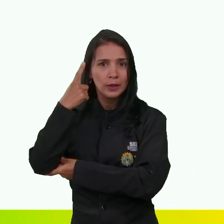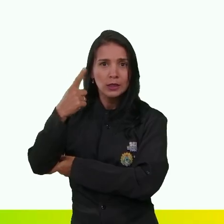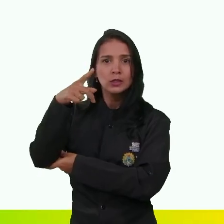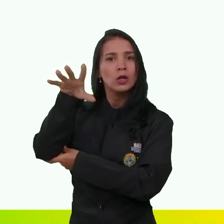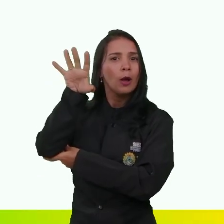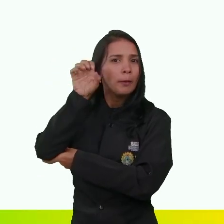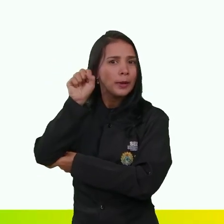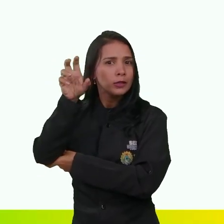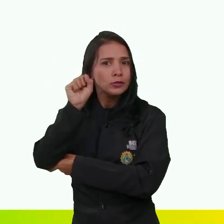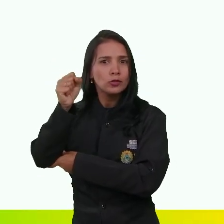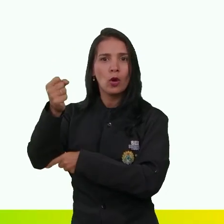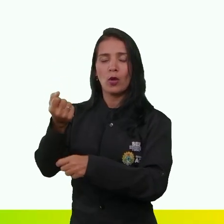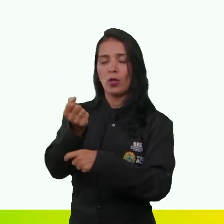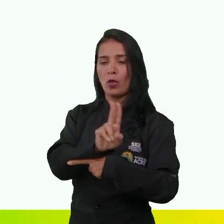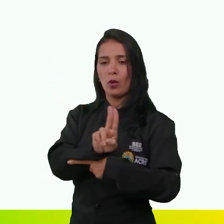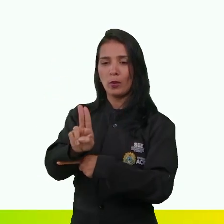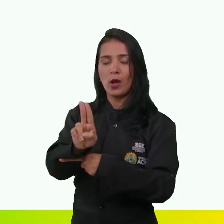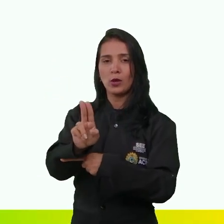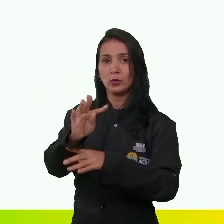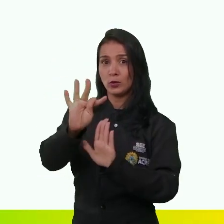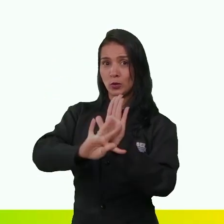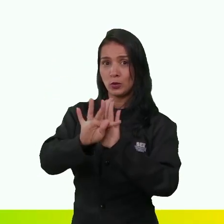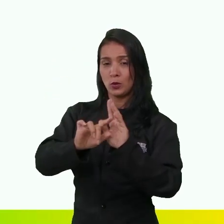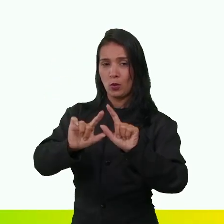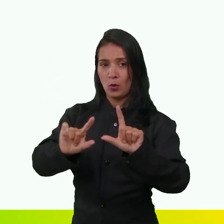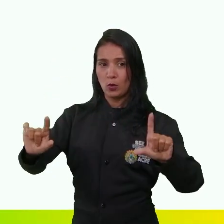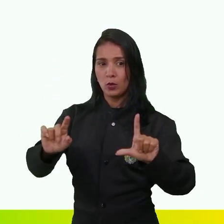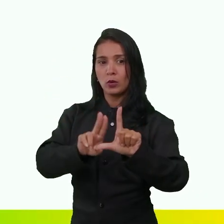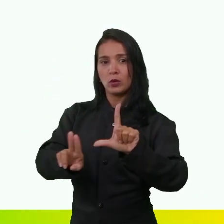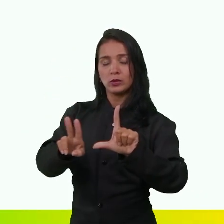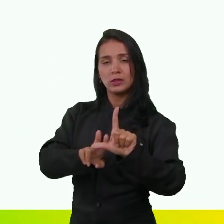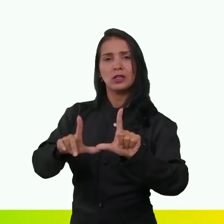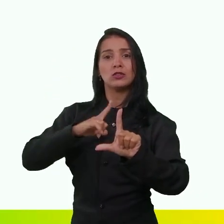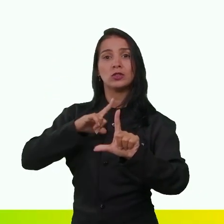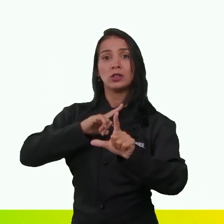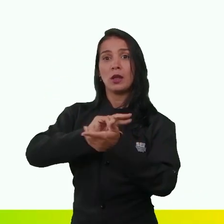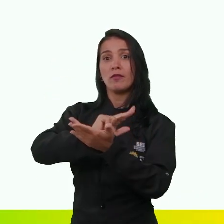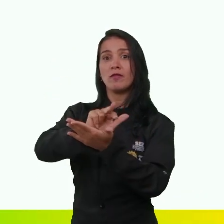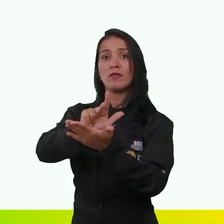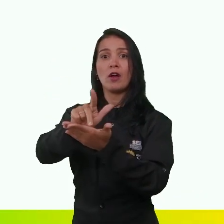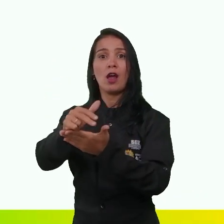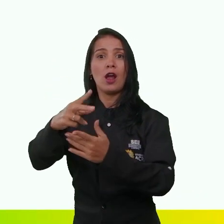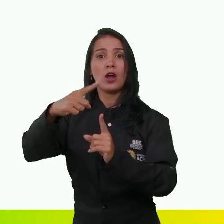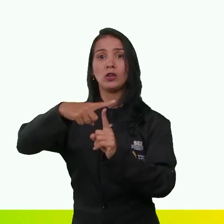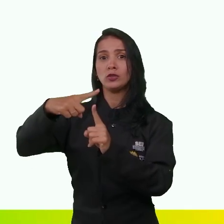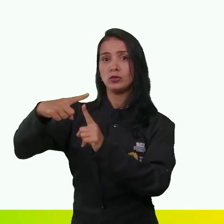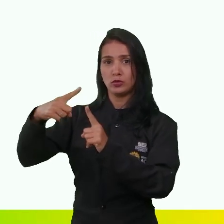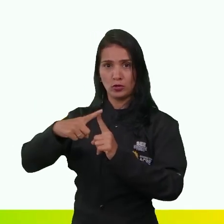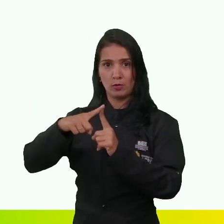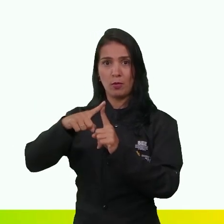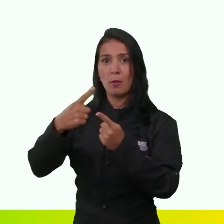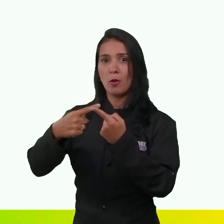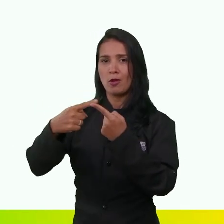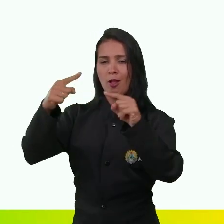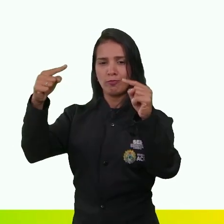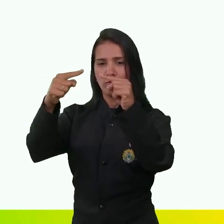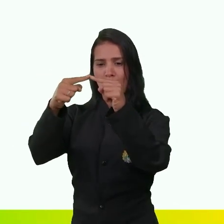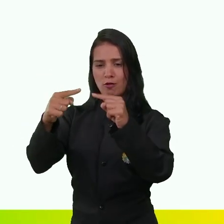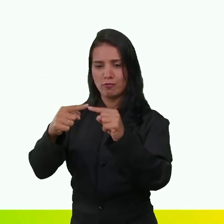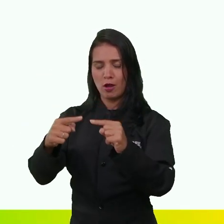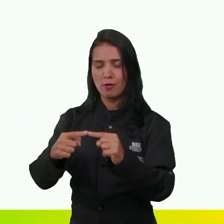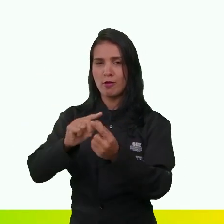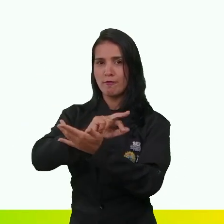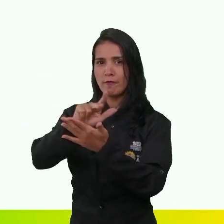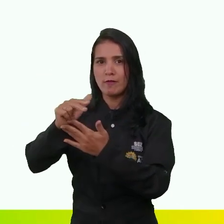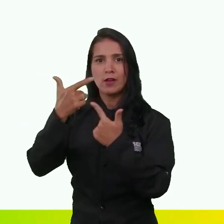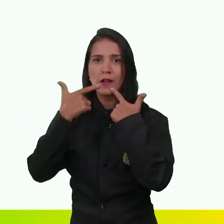texto sobreposto. E é isso que chamamos de multimodalidade, quando um texto combina diversos modos de linguagem, que